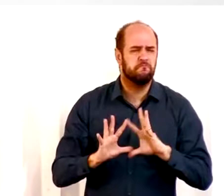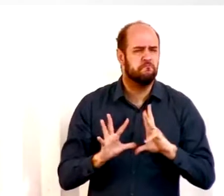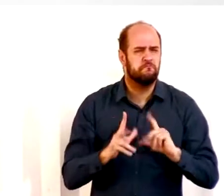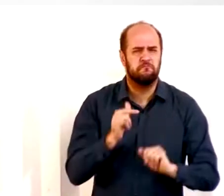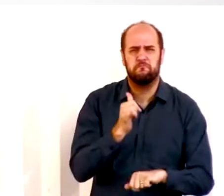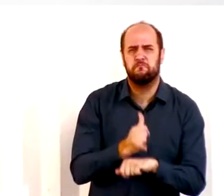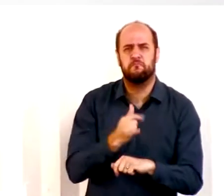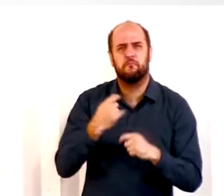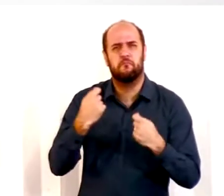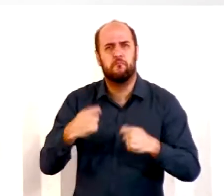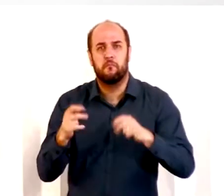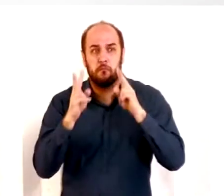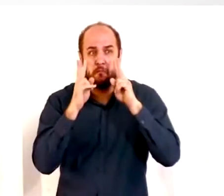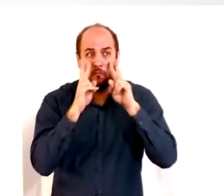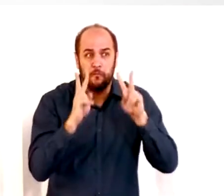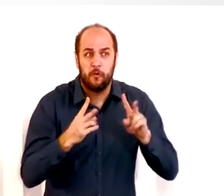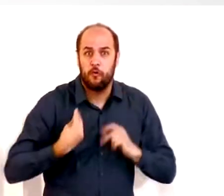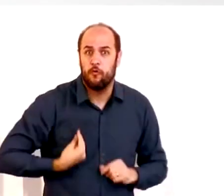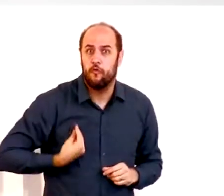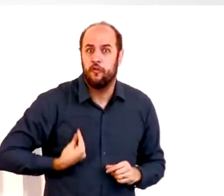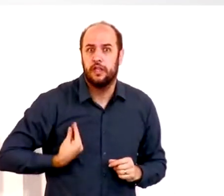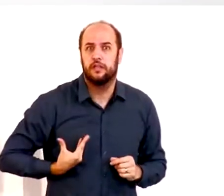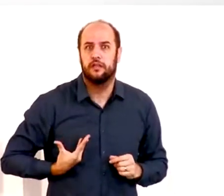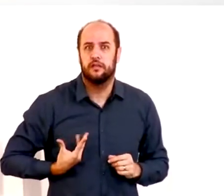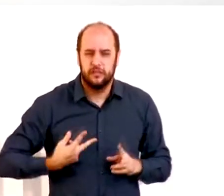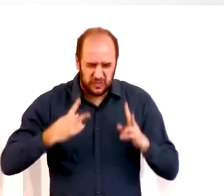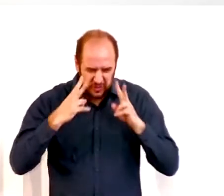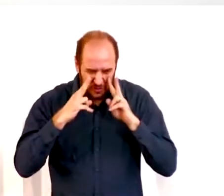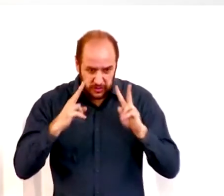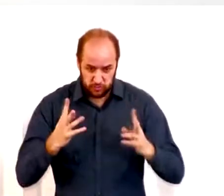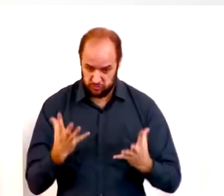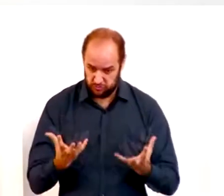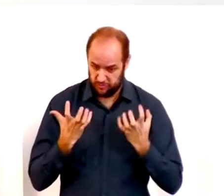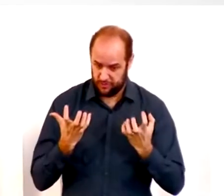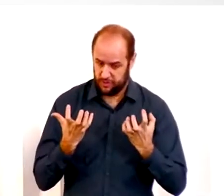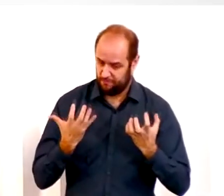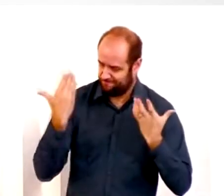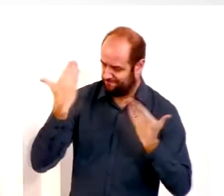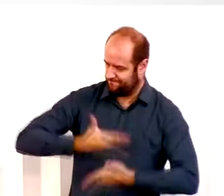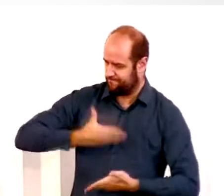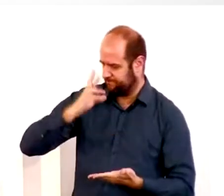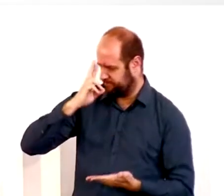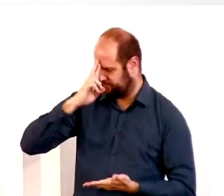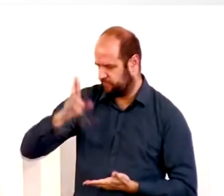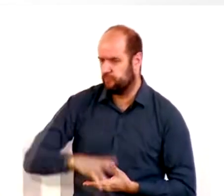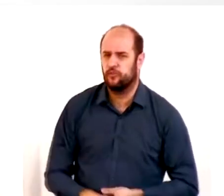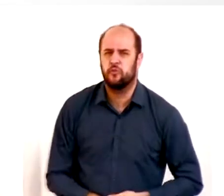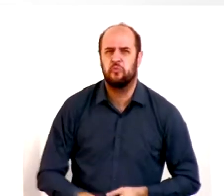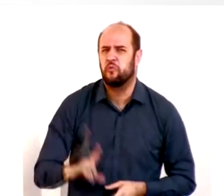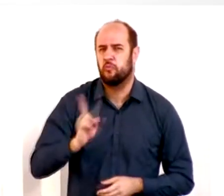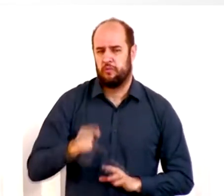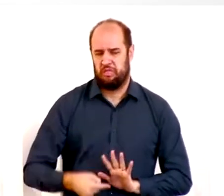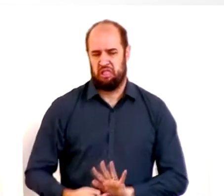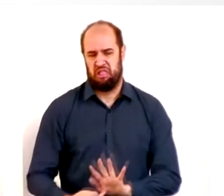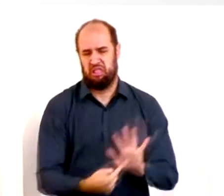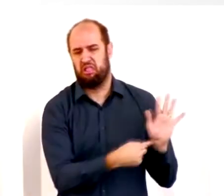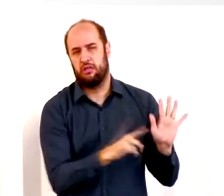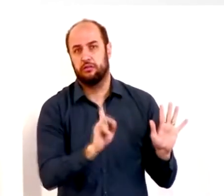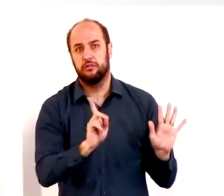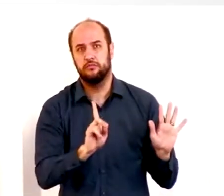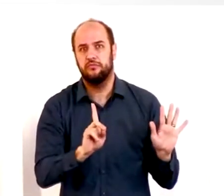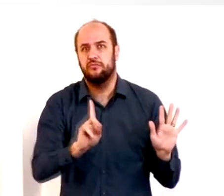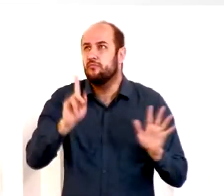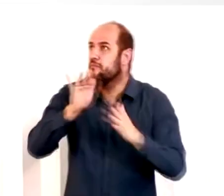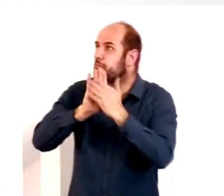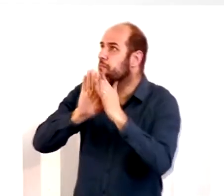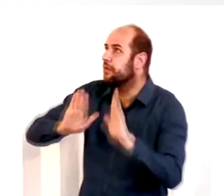um testemunho de vida, um testemunho que ele quer ter diante do Senhor. Não é para mostrar às pessoas, é para